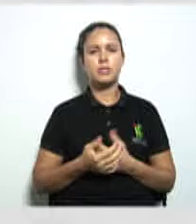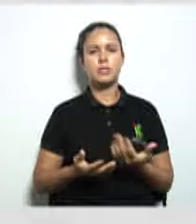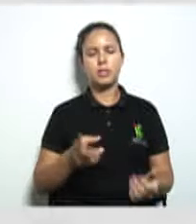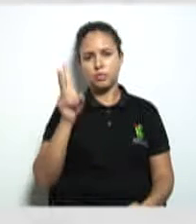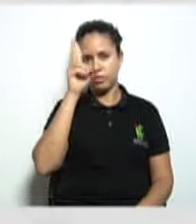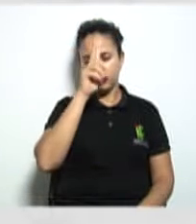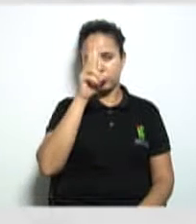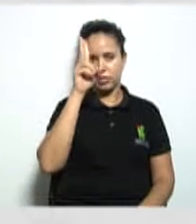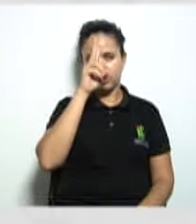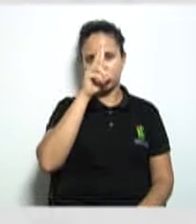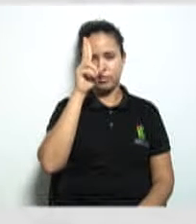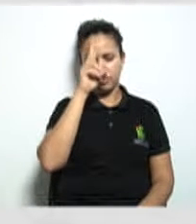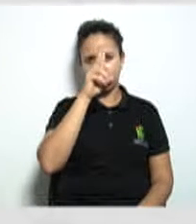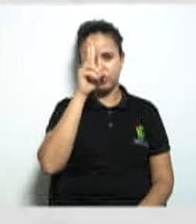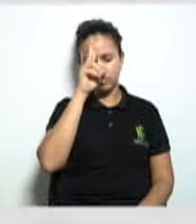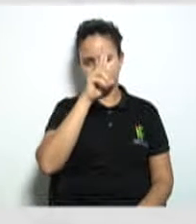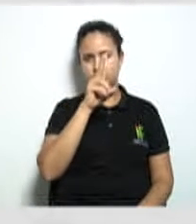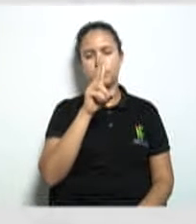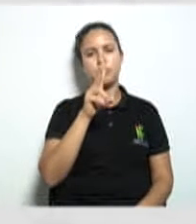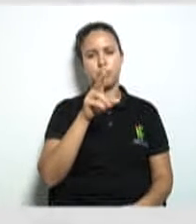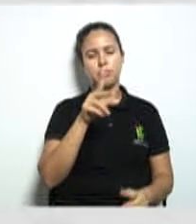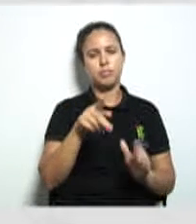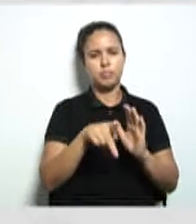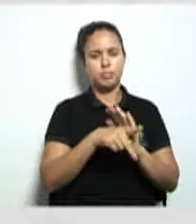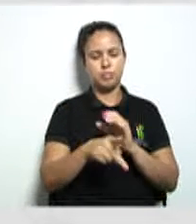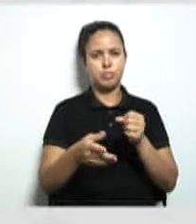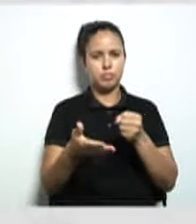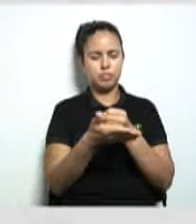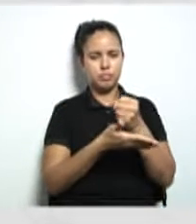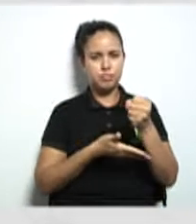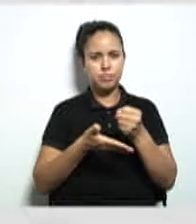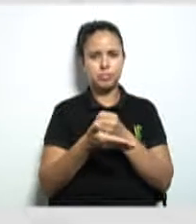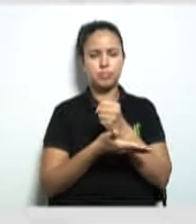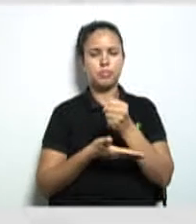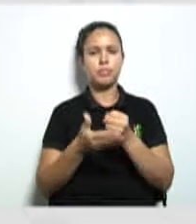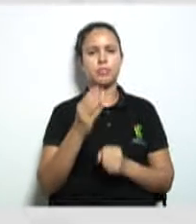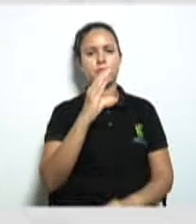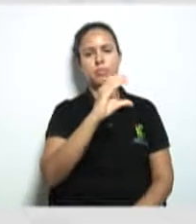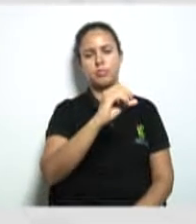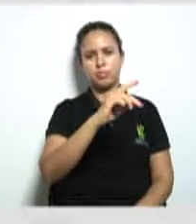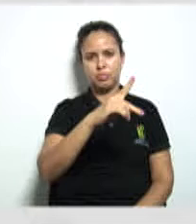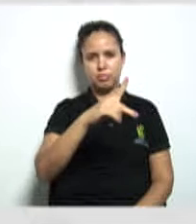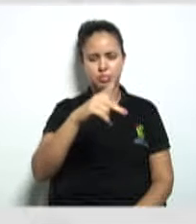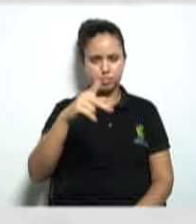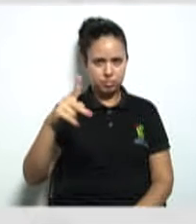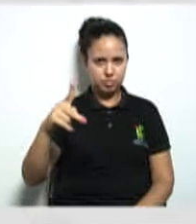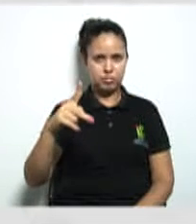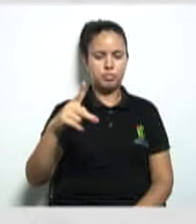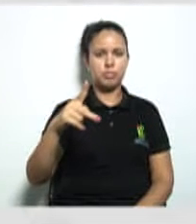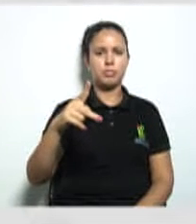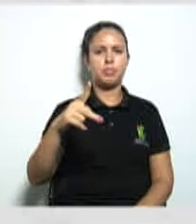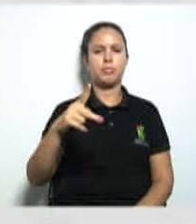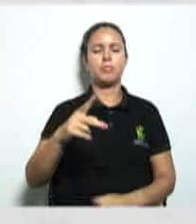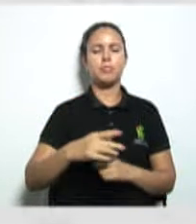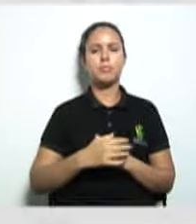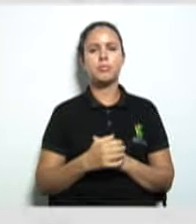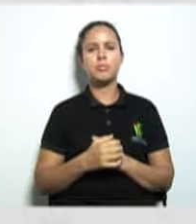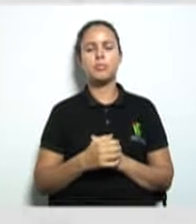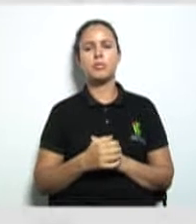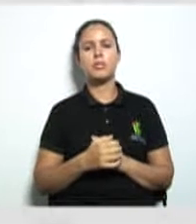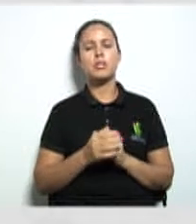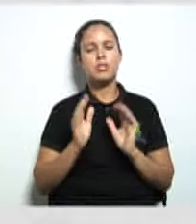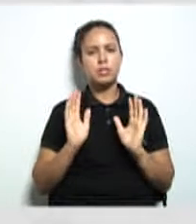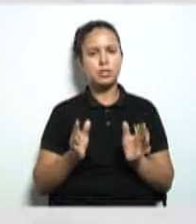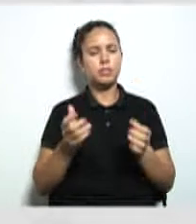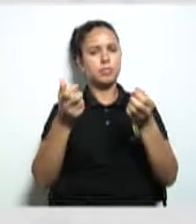sobre os princípios, né? Como que surgiu também os princípios cooperativistas. Então, como nós já